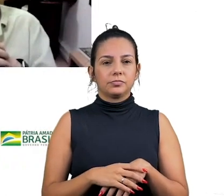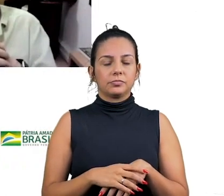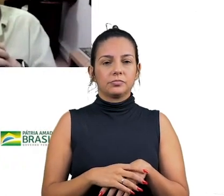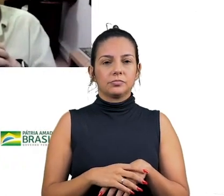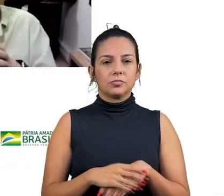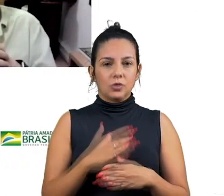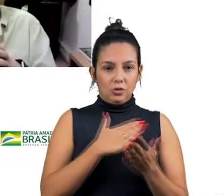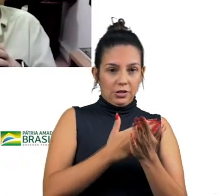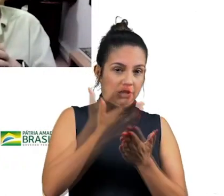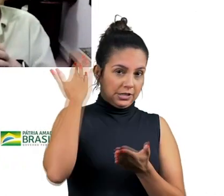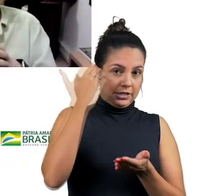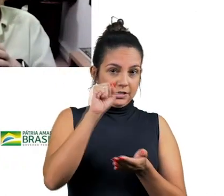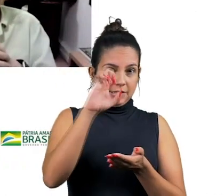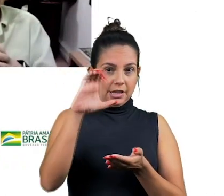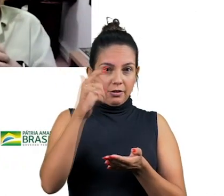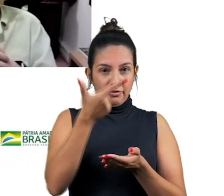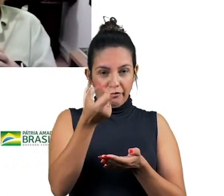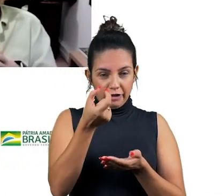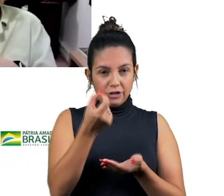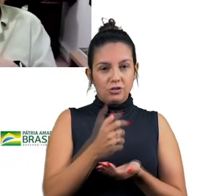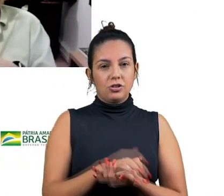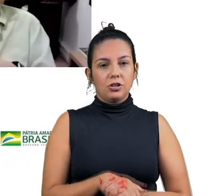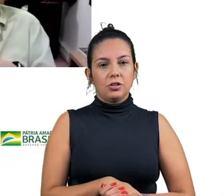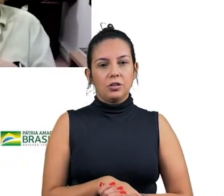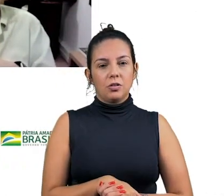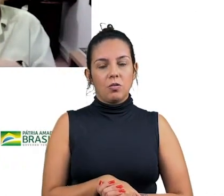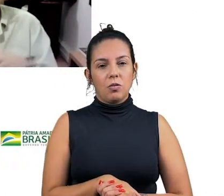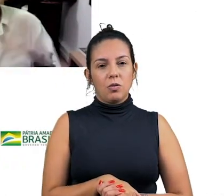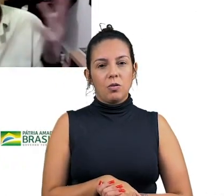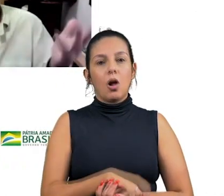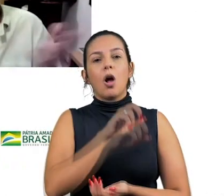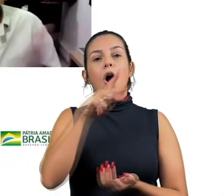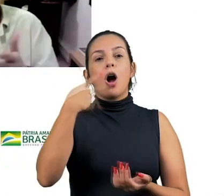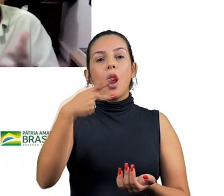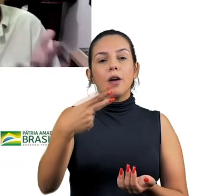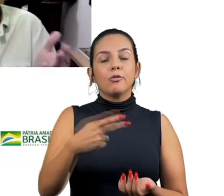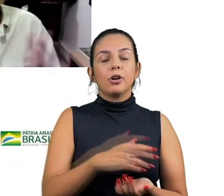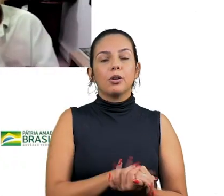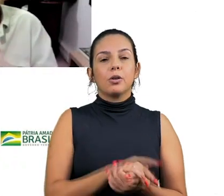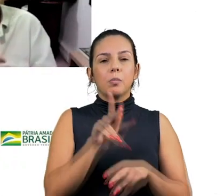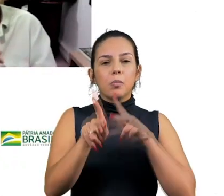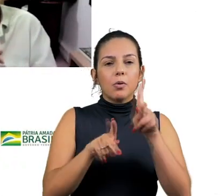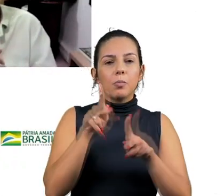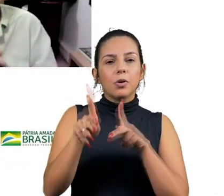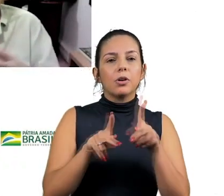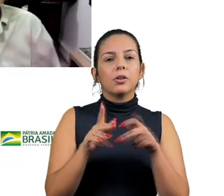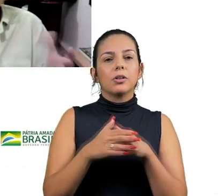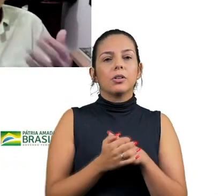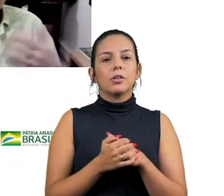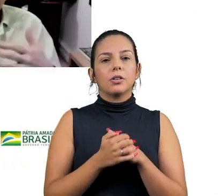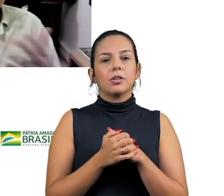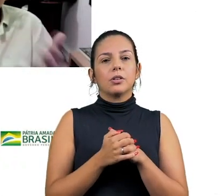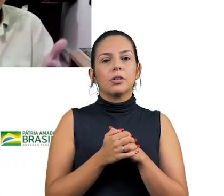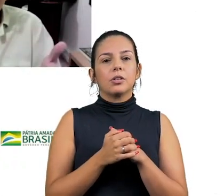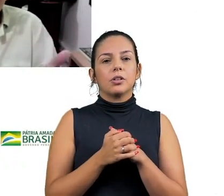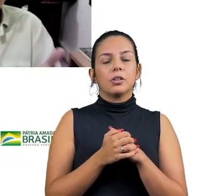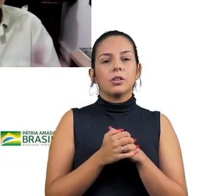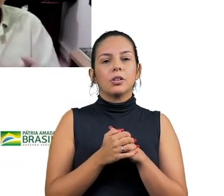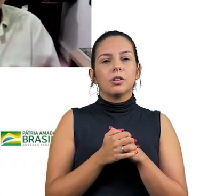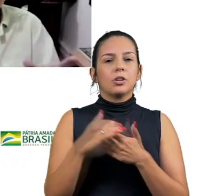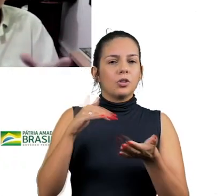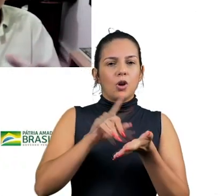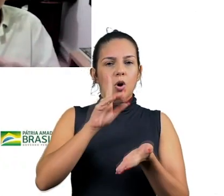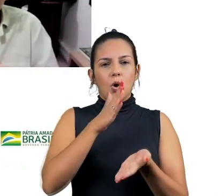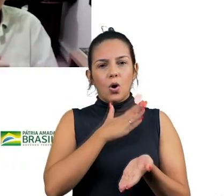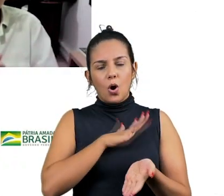do início do século XX, né? Ou nós estamos falando dos populistas contemporâneos. Eu até não